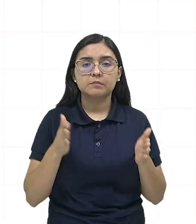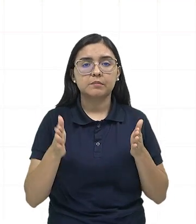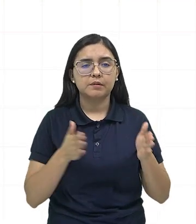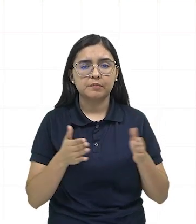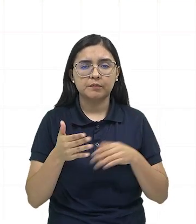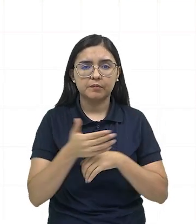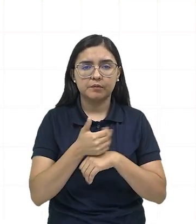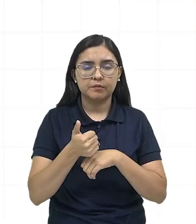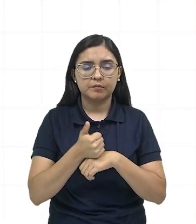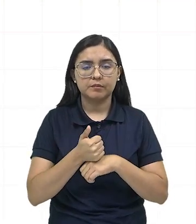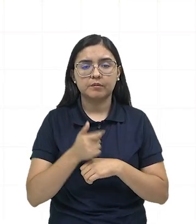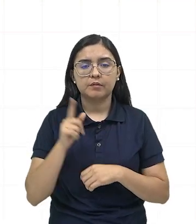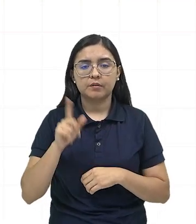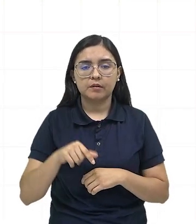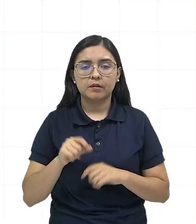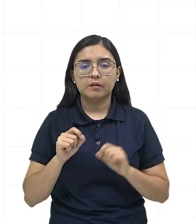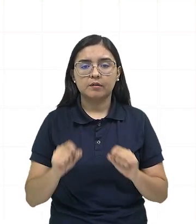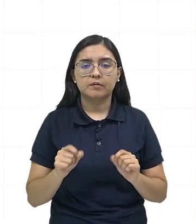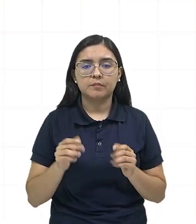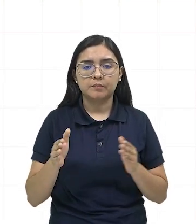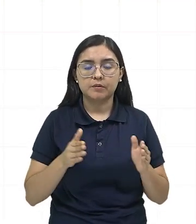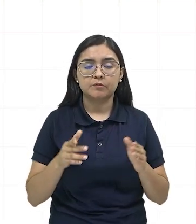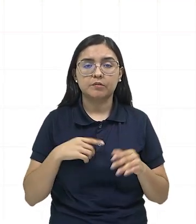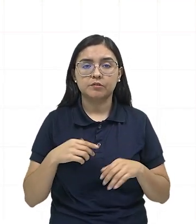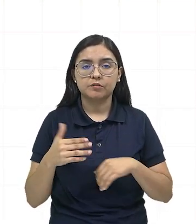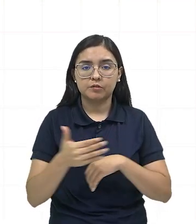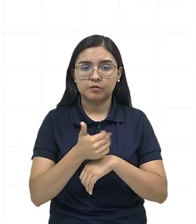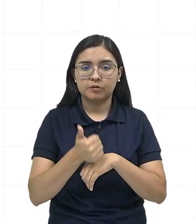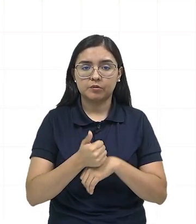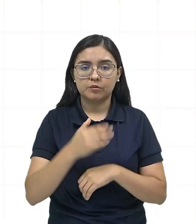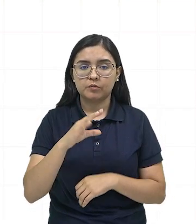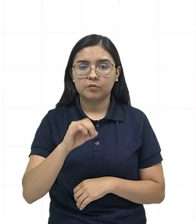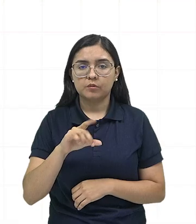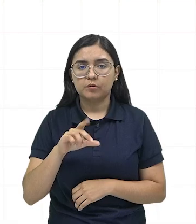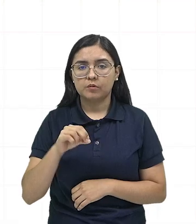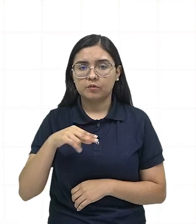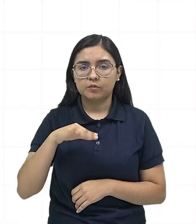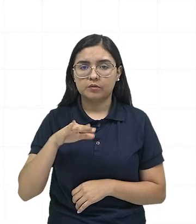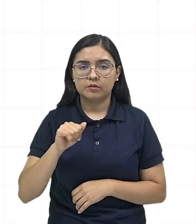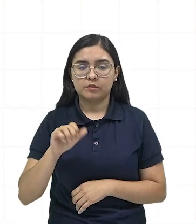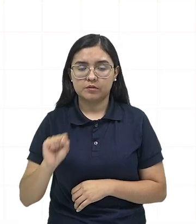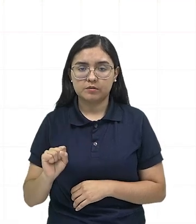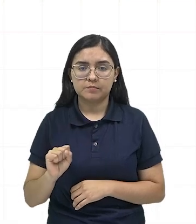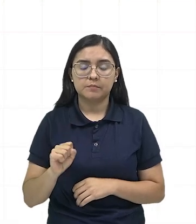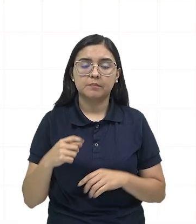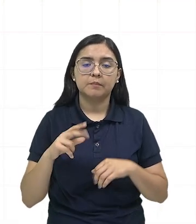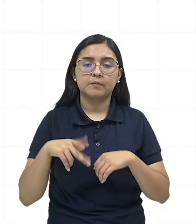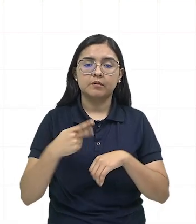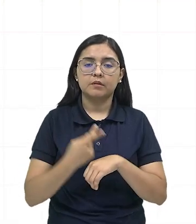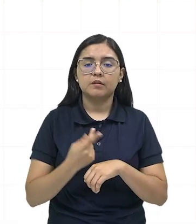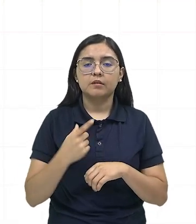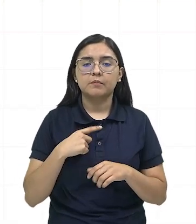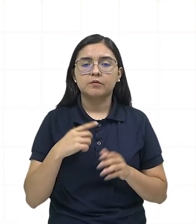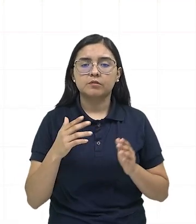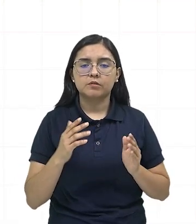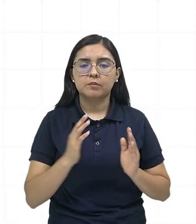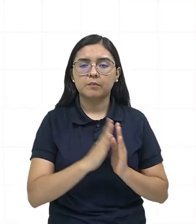colonial, eu me refiro ao período das colônias, tá, gente? Porque depois, quando passar ali pelo processo